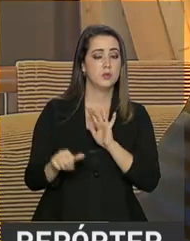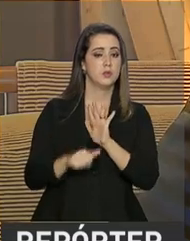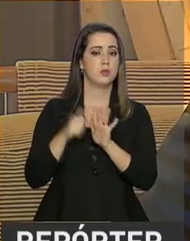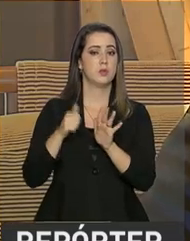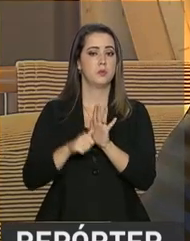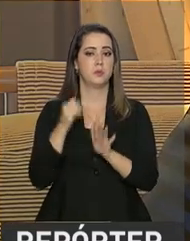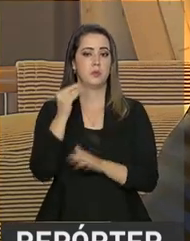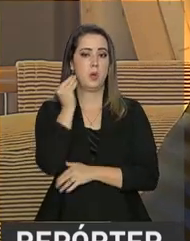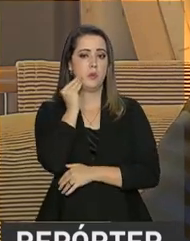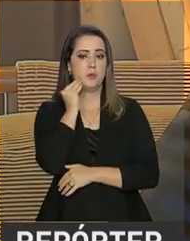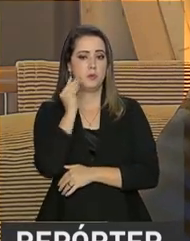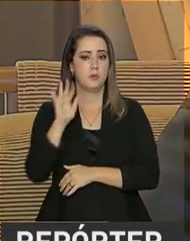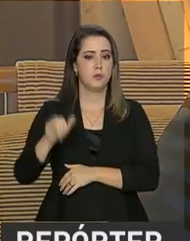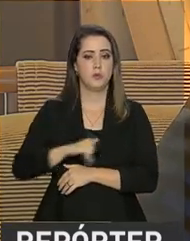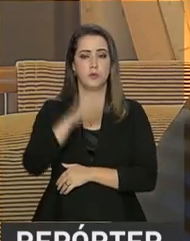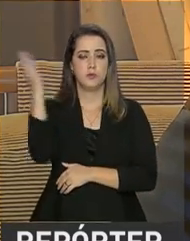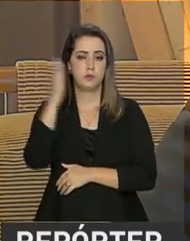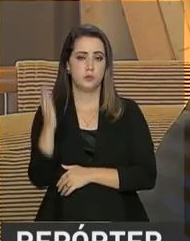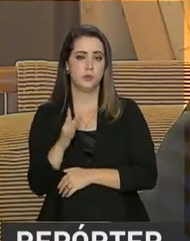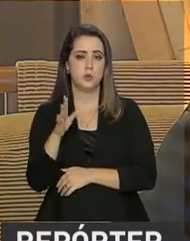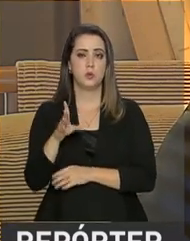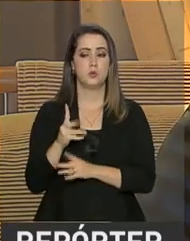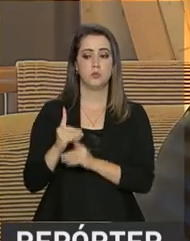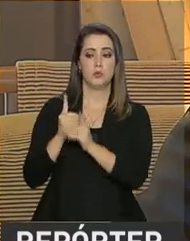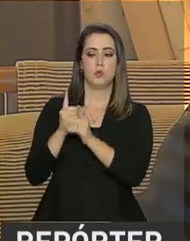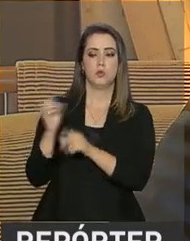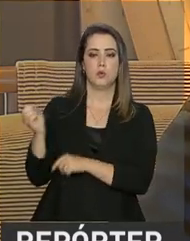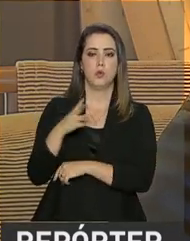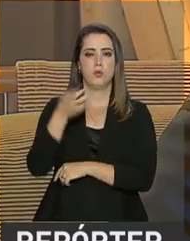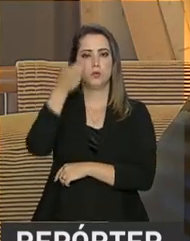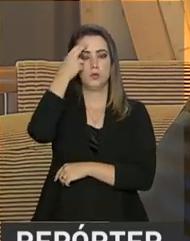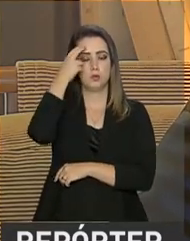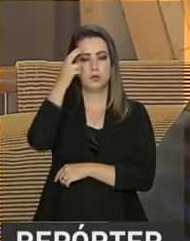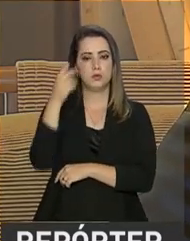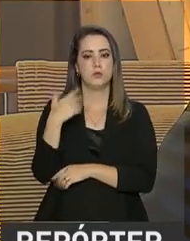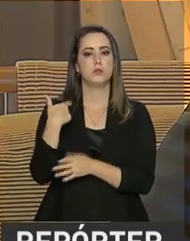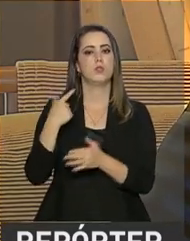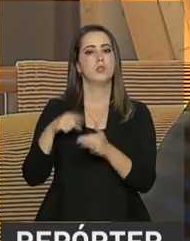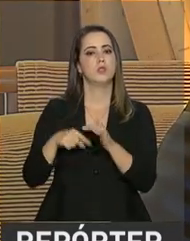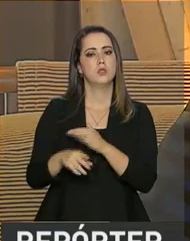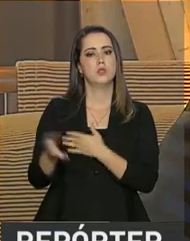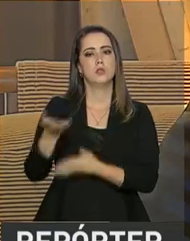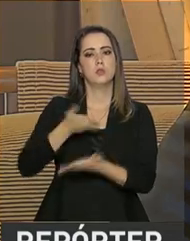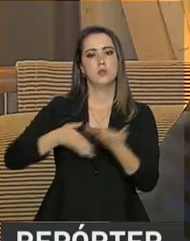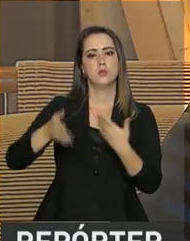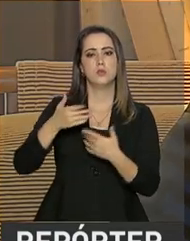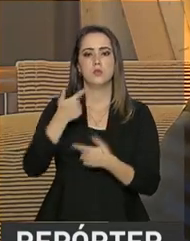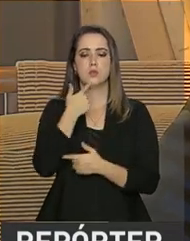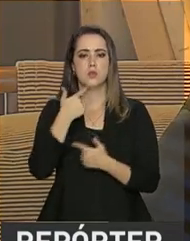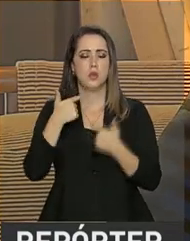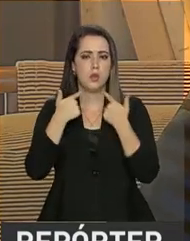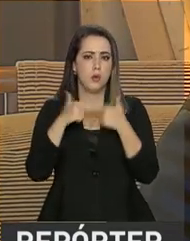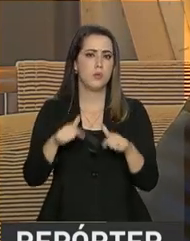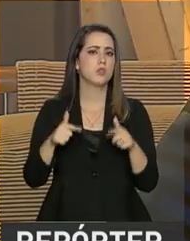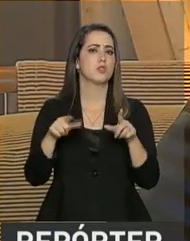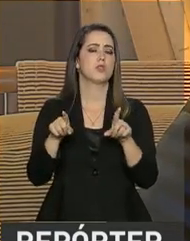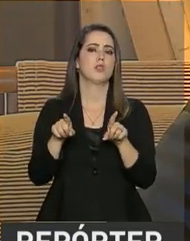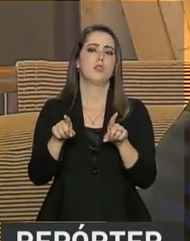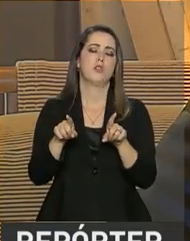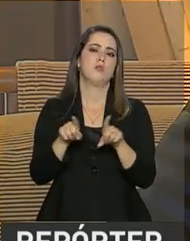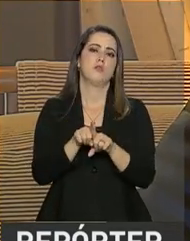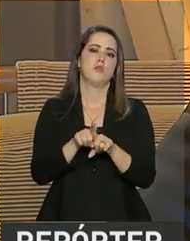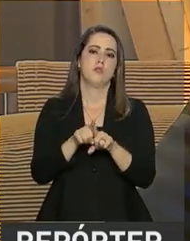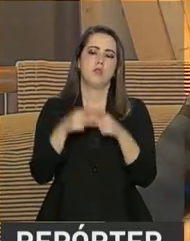experiência no exterior para descobrir uma nova cultura aprofunde as competências linguísticas mas além disso